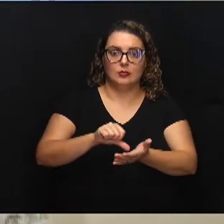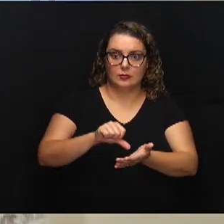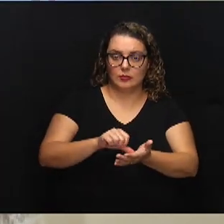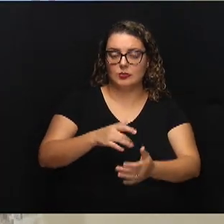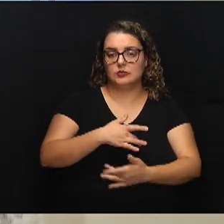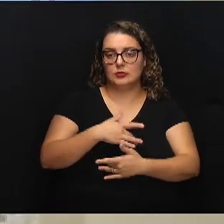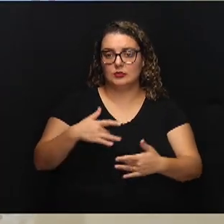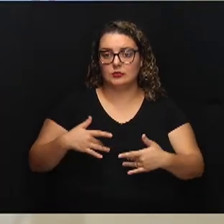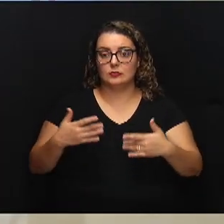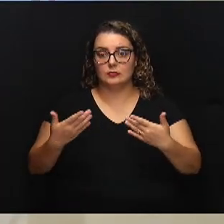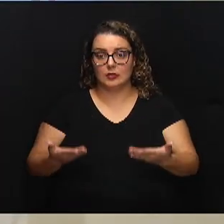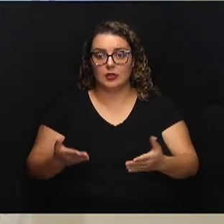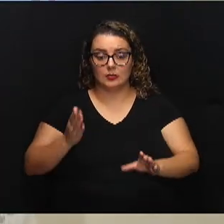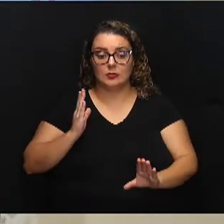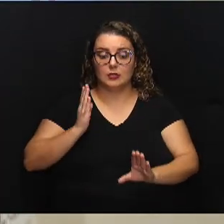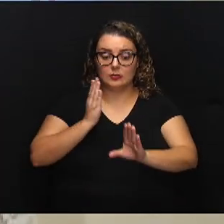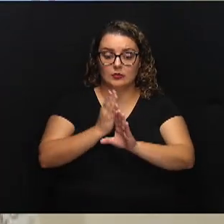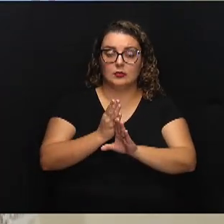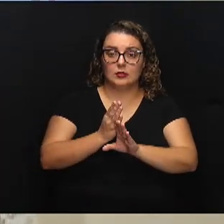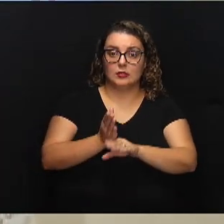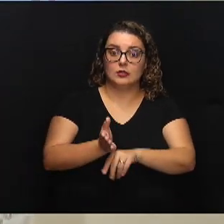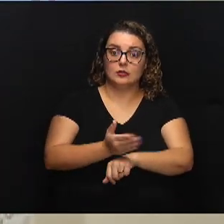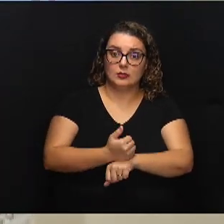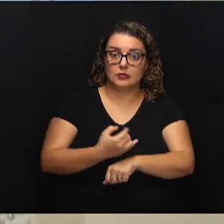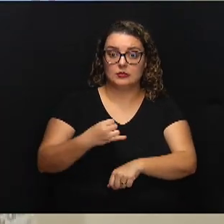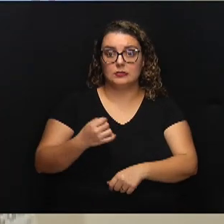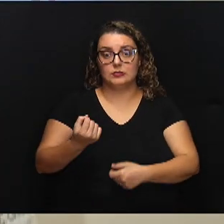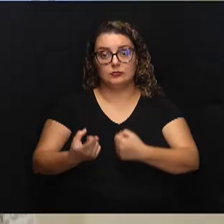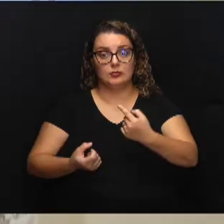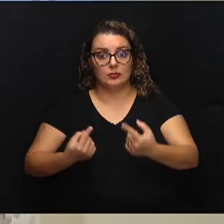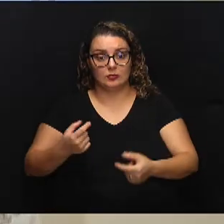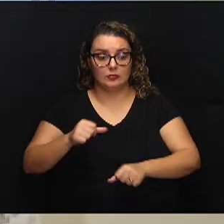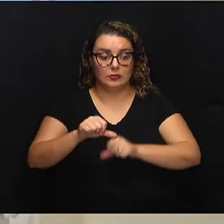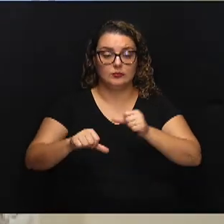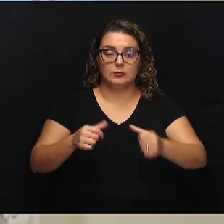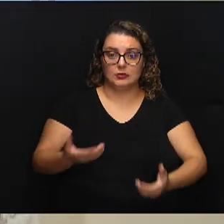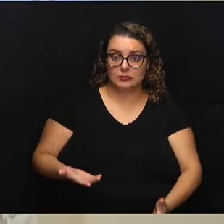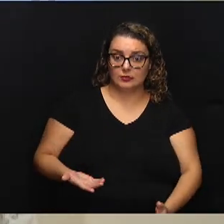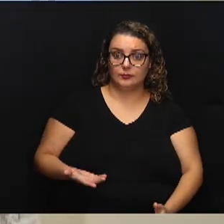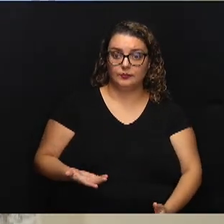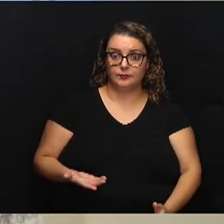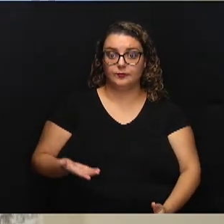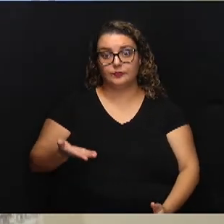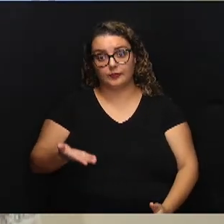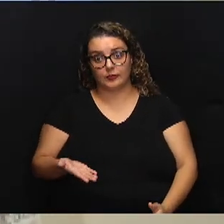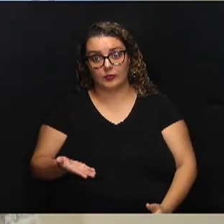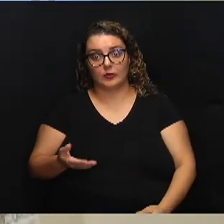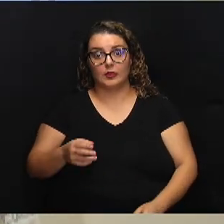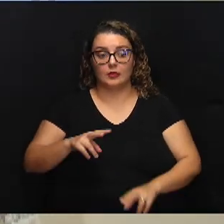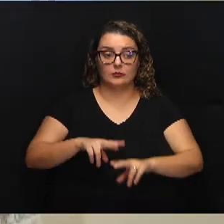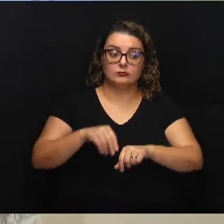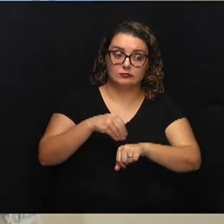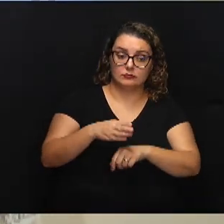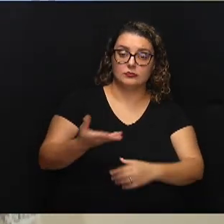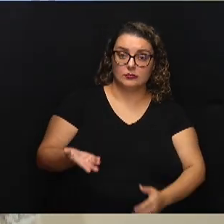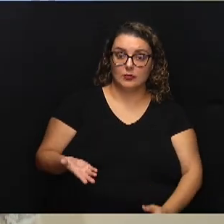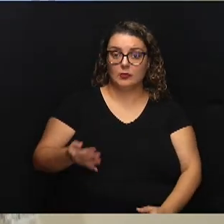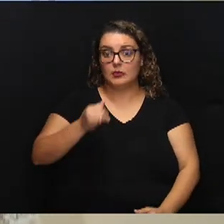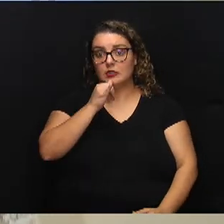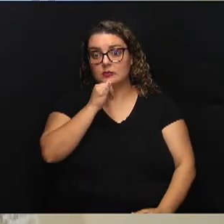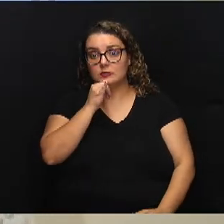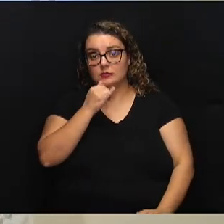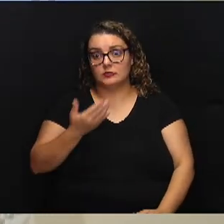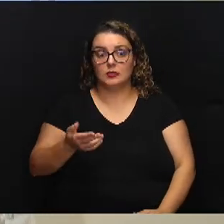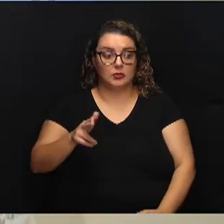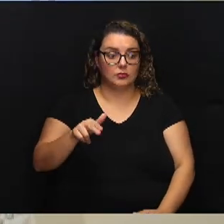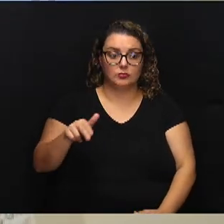para que identifique precocemente se tiver alguma alteração. E aqui fica uma dica, né? Então, por exemplo, se eu